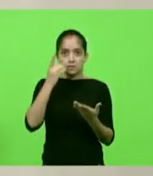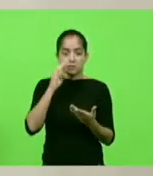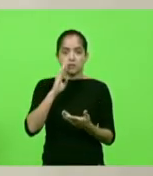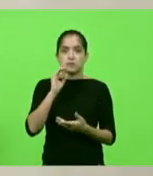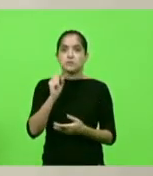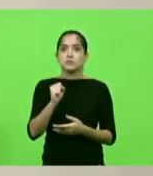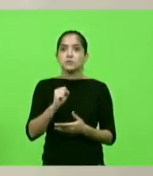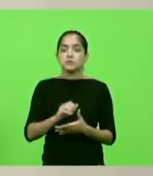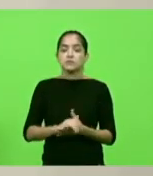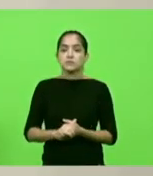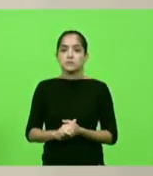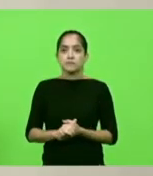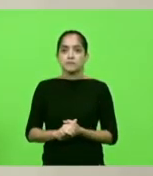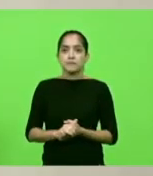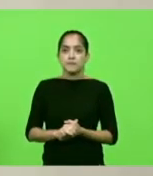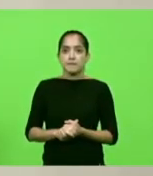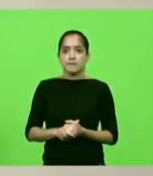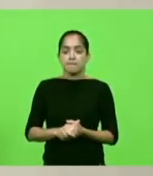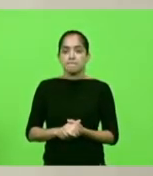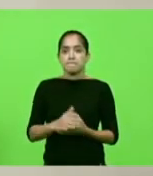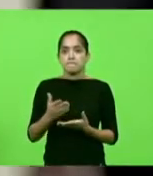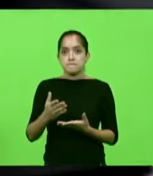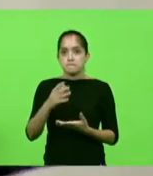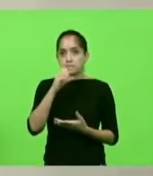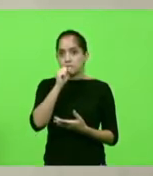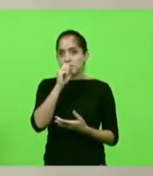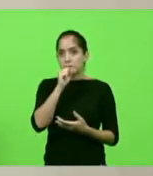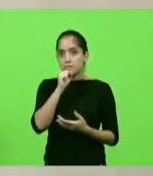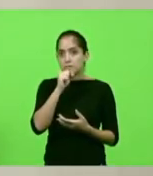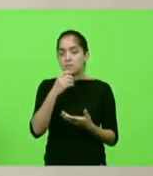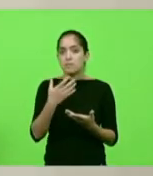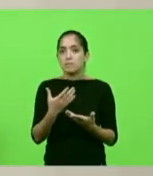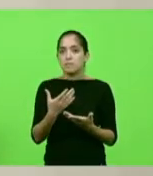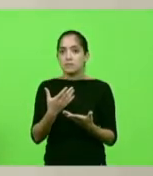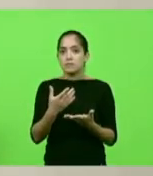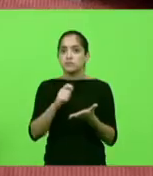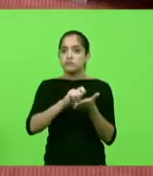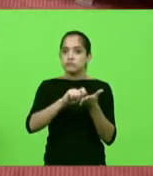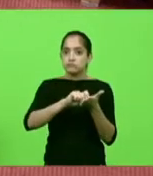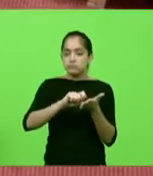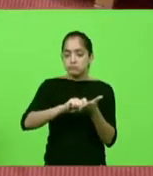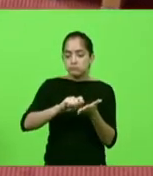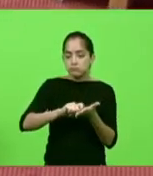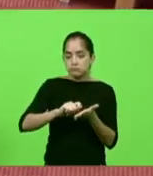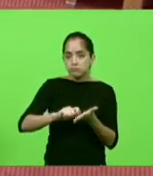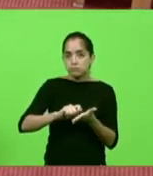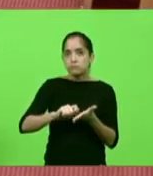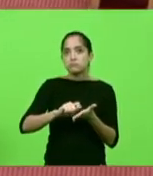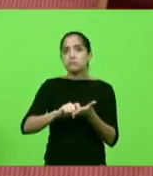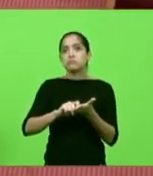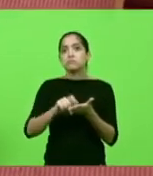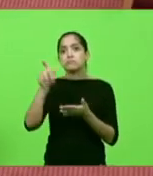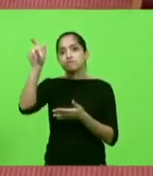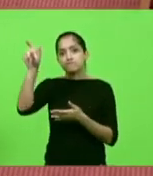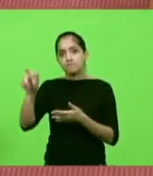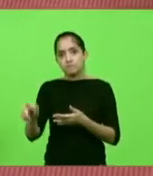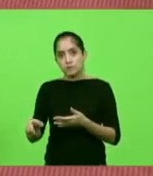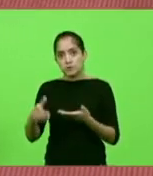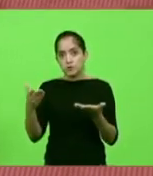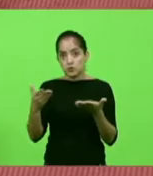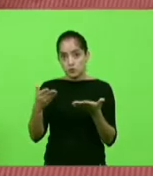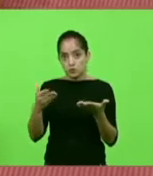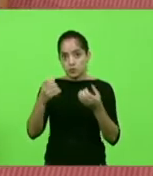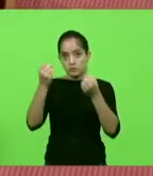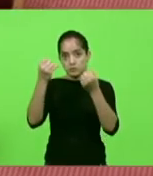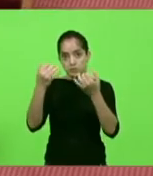Souza. Presidente, sábado escrevi algumas palavras sobre um personagem que hoje eu vou falar e